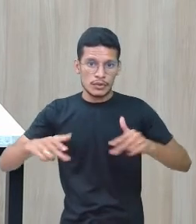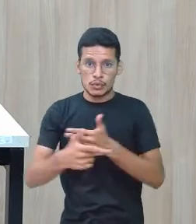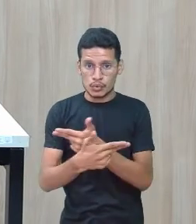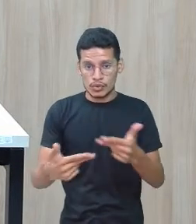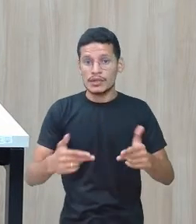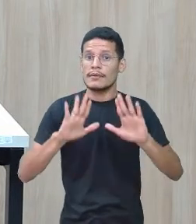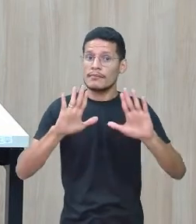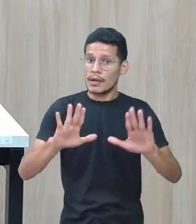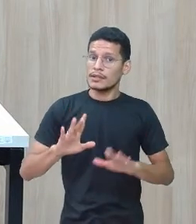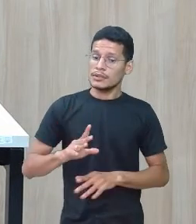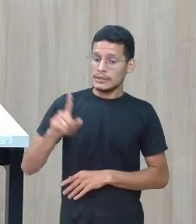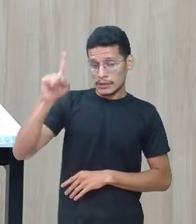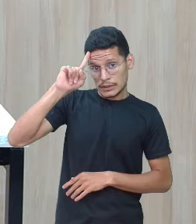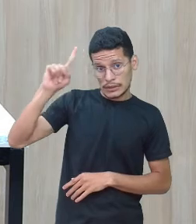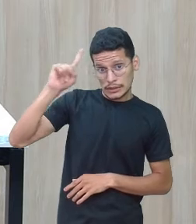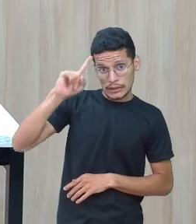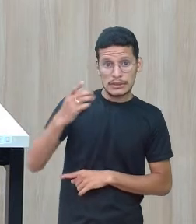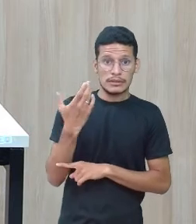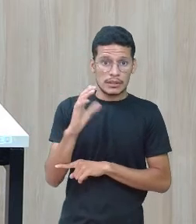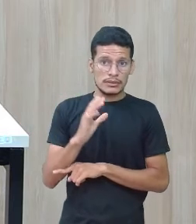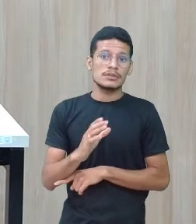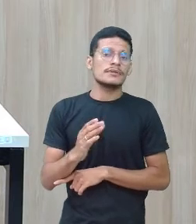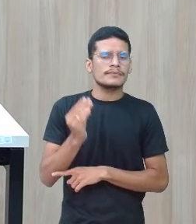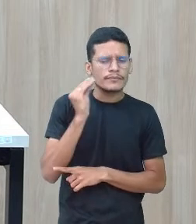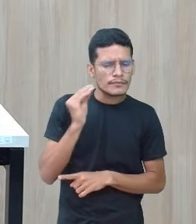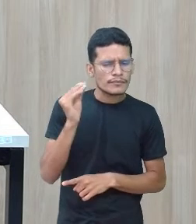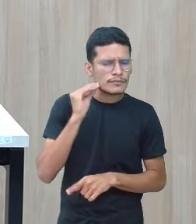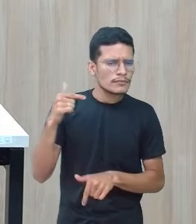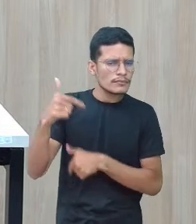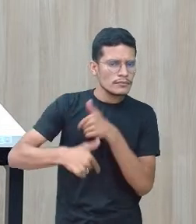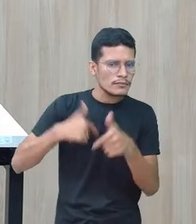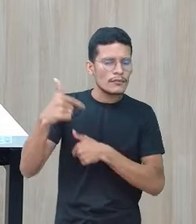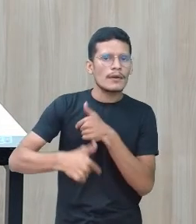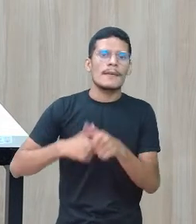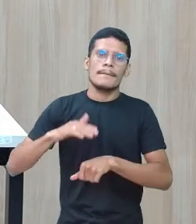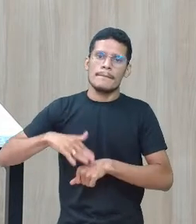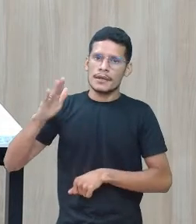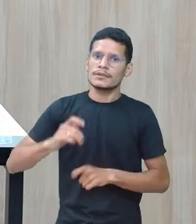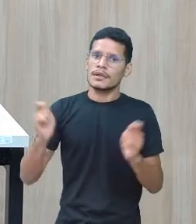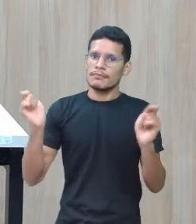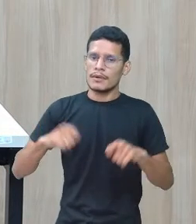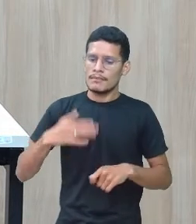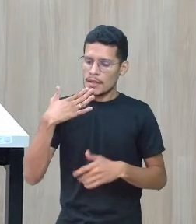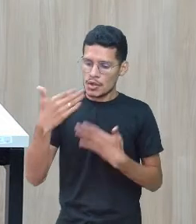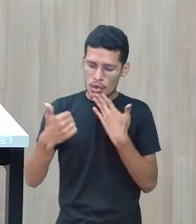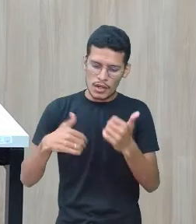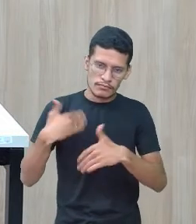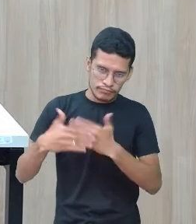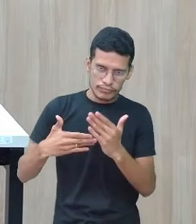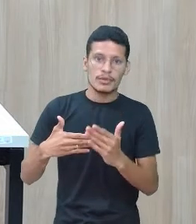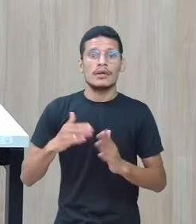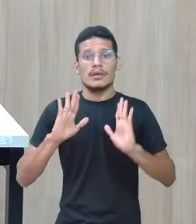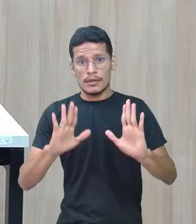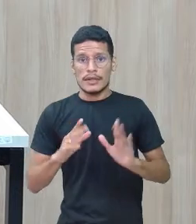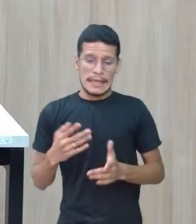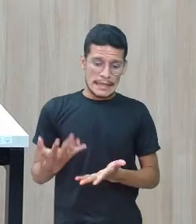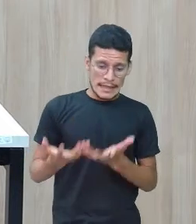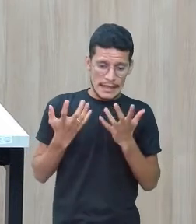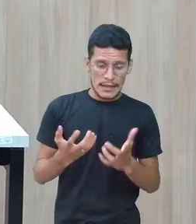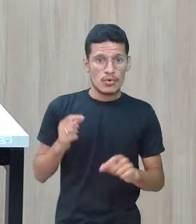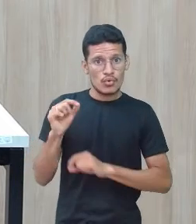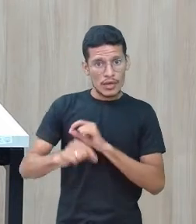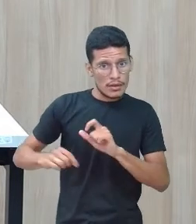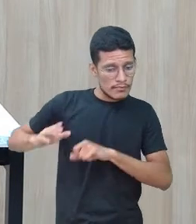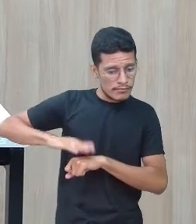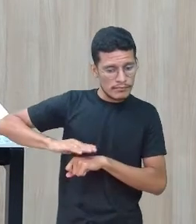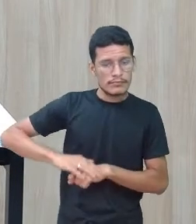mas cada dia os cientistas estão trabalhando mais para o melhoramento. Então, eles querem chegar